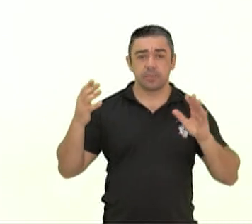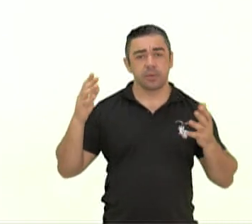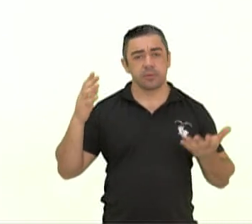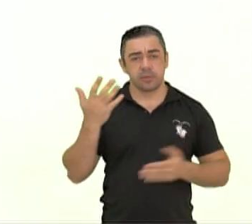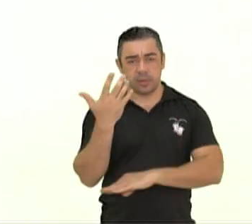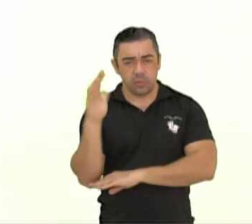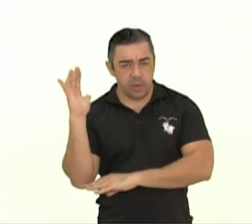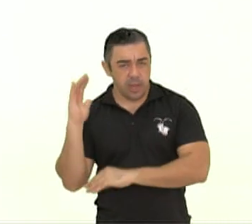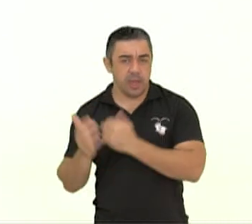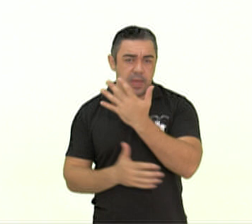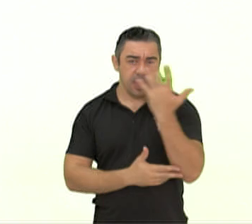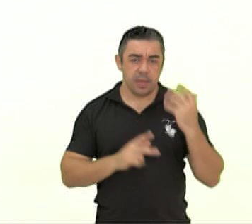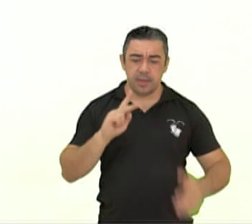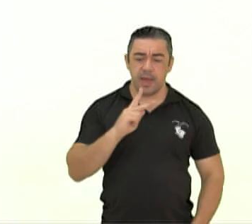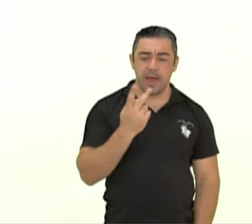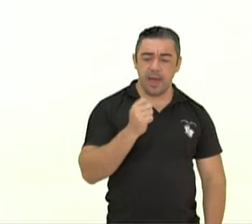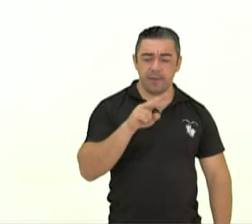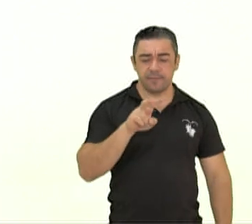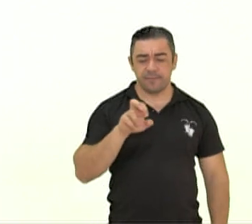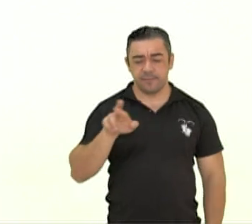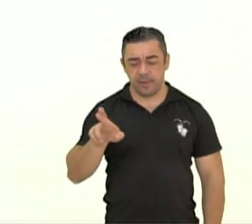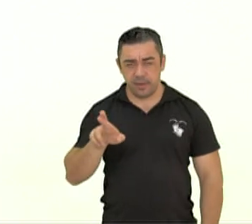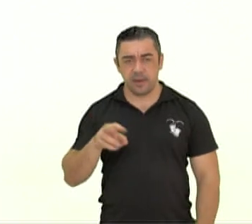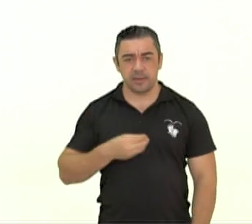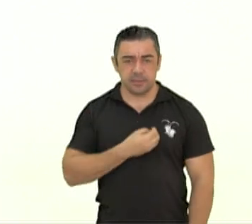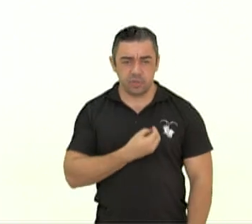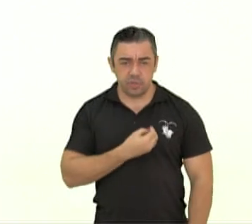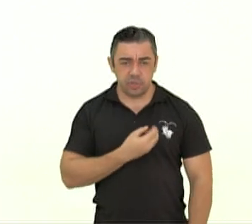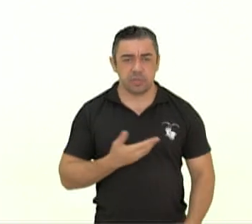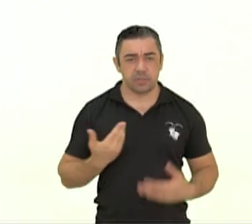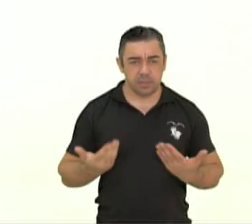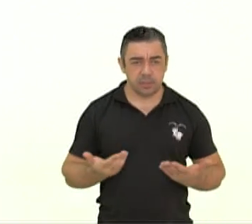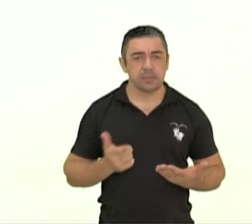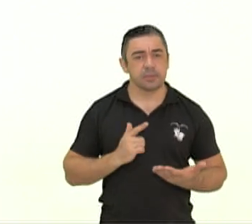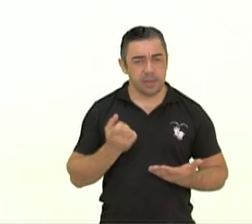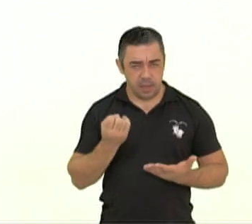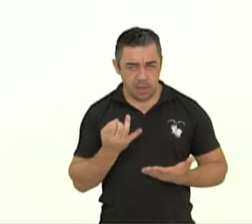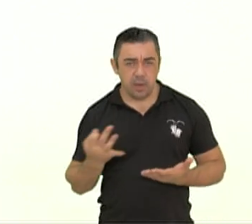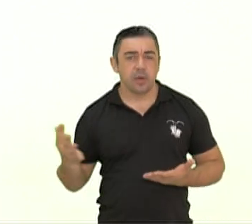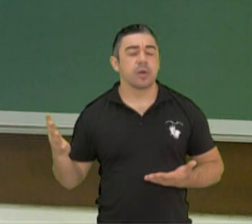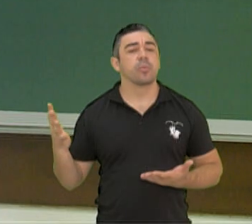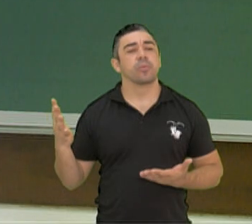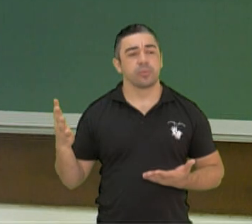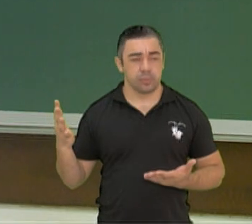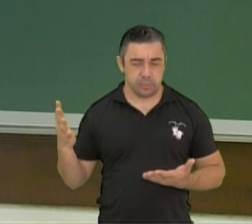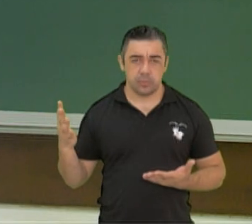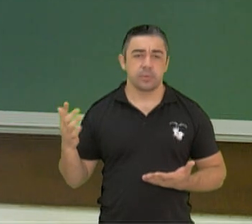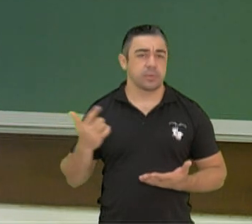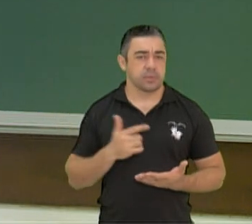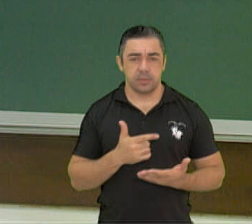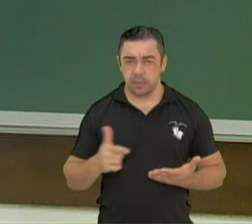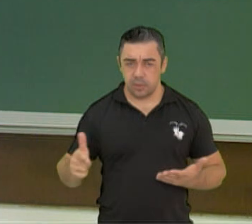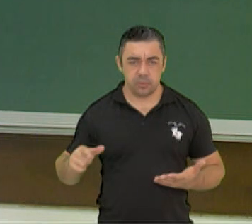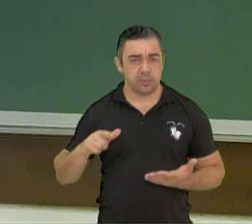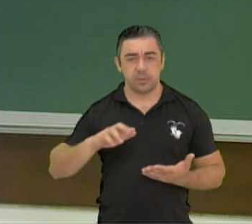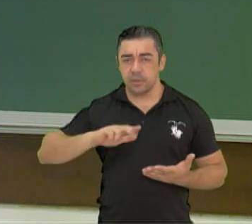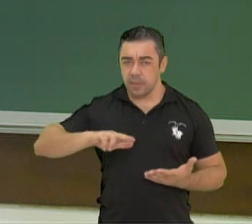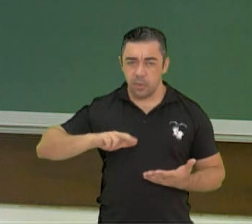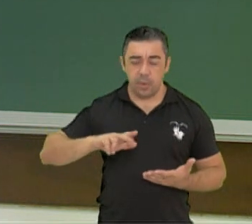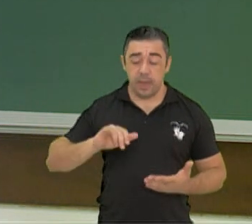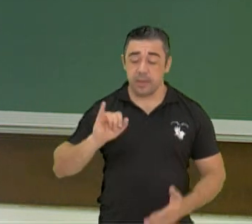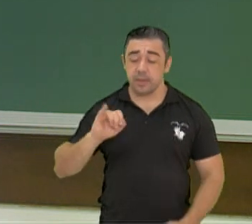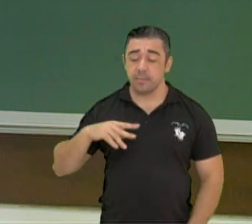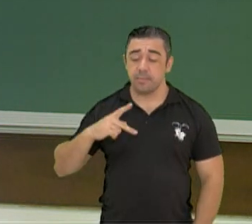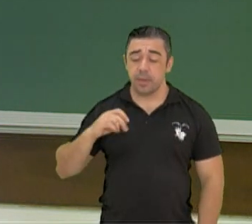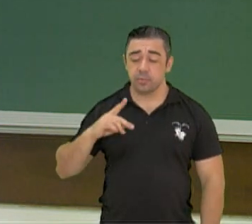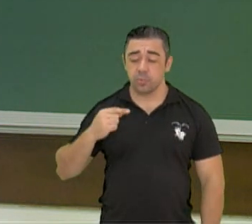verbo haver no sentido de existir, né? Então, nós temos ali alguns que não são chamados de